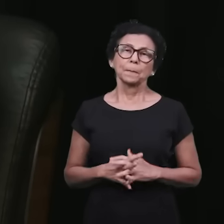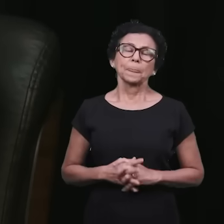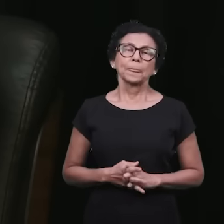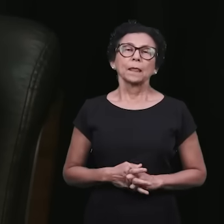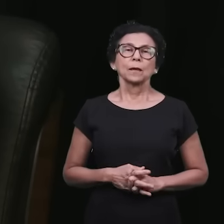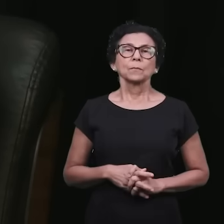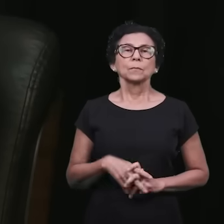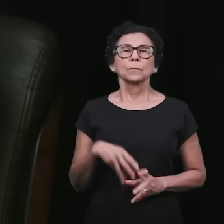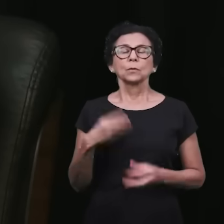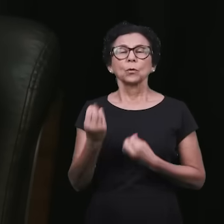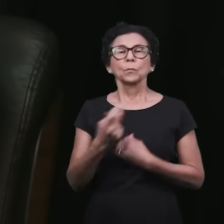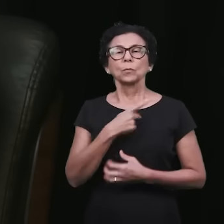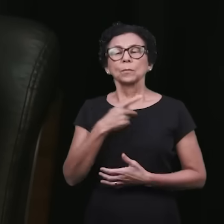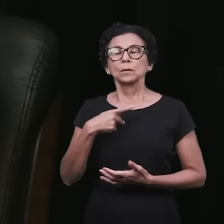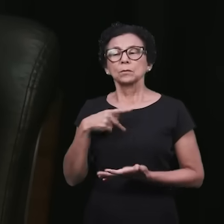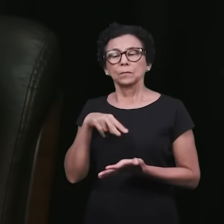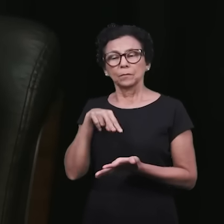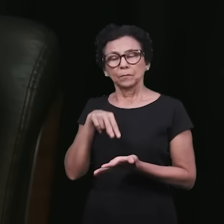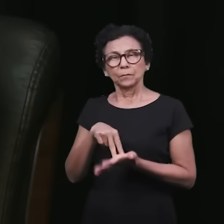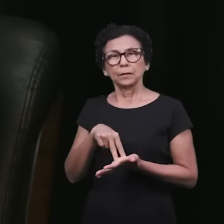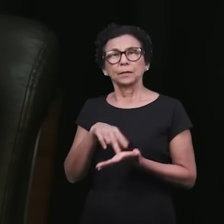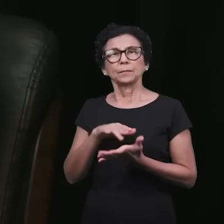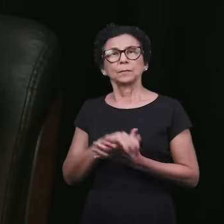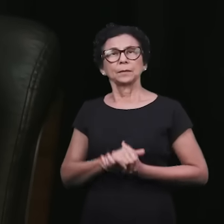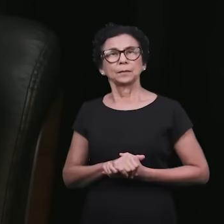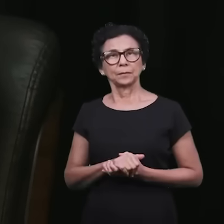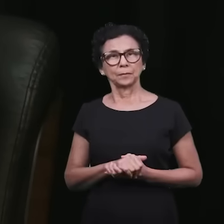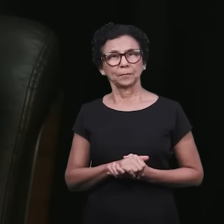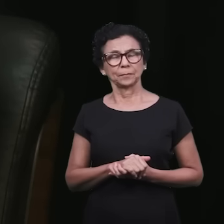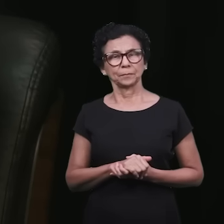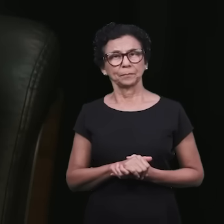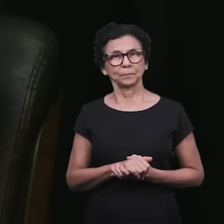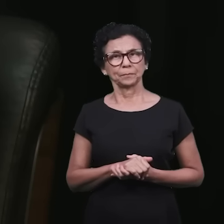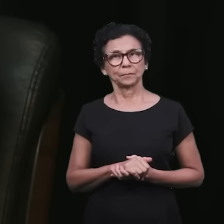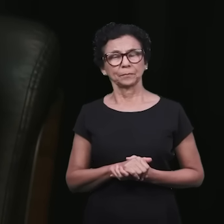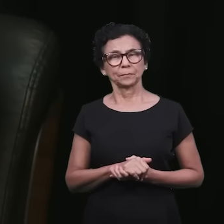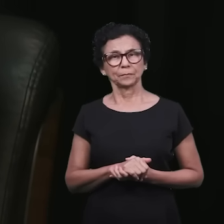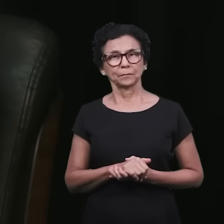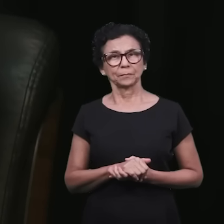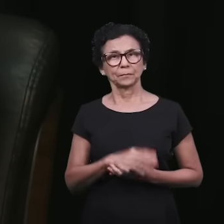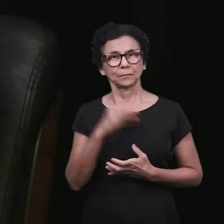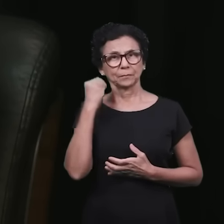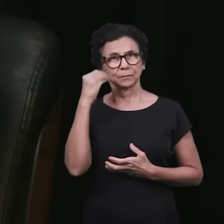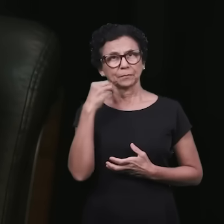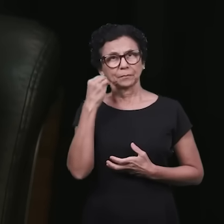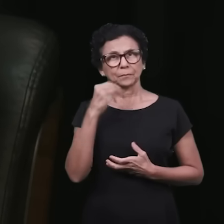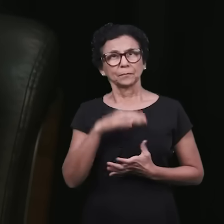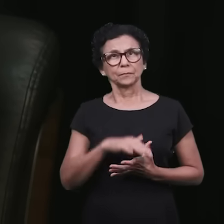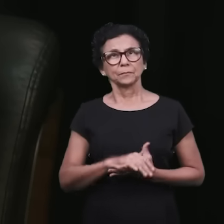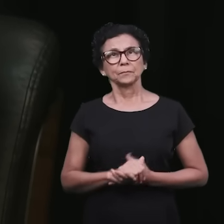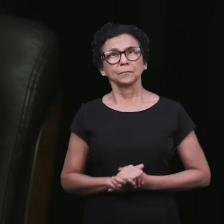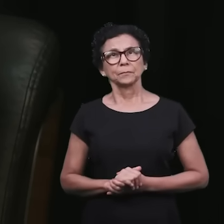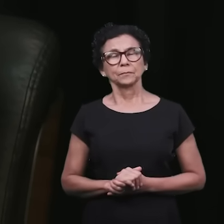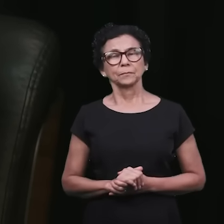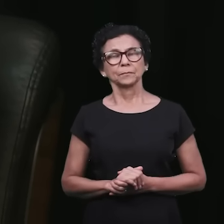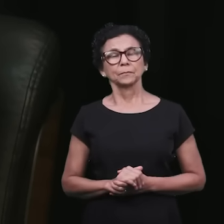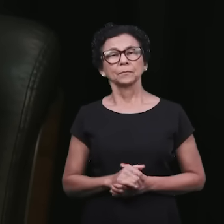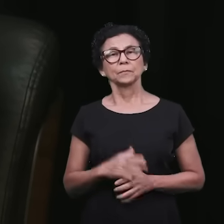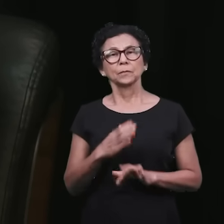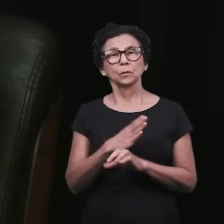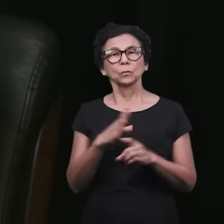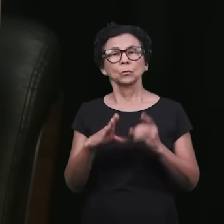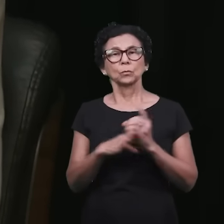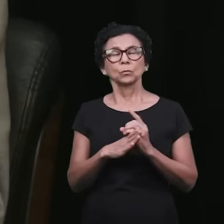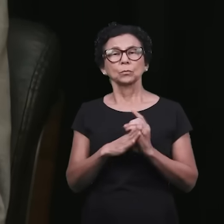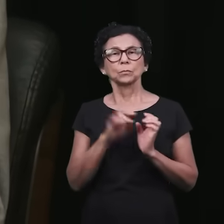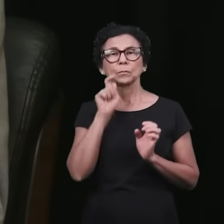é a oração da ovelha. É o rebanho, né? Então, para encerrar, vou contar uma experiência aqui. Um culto de ceia,